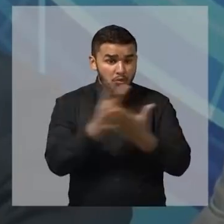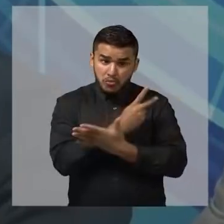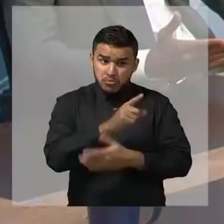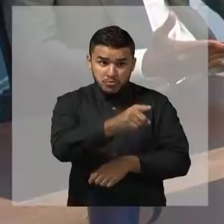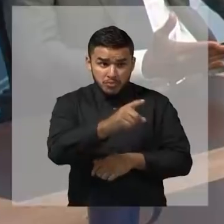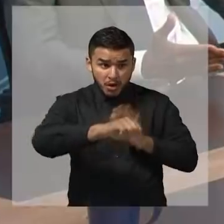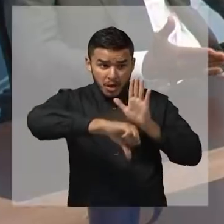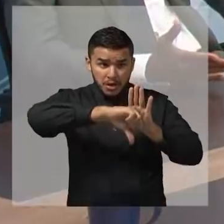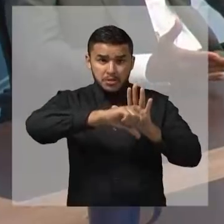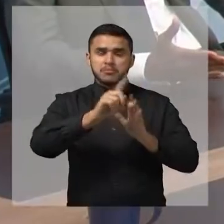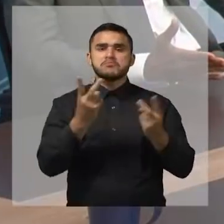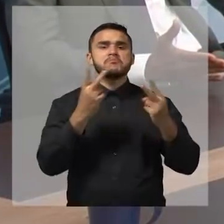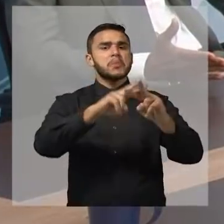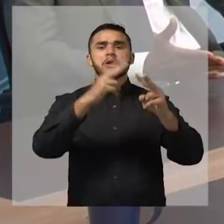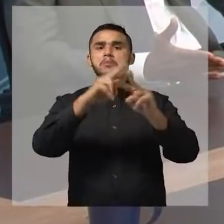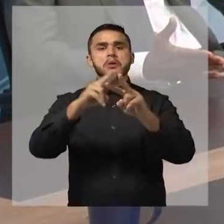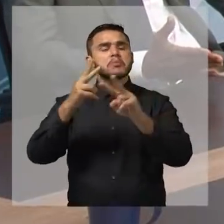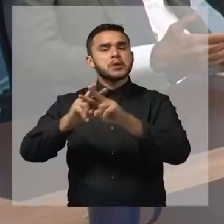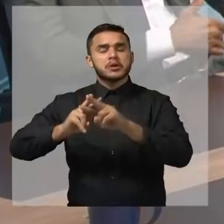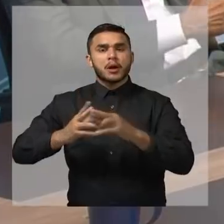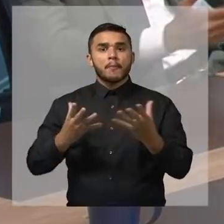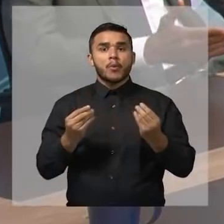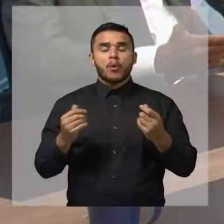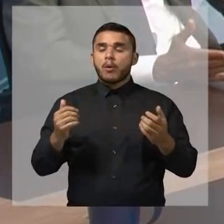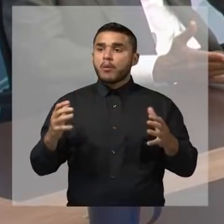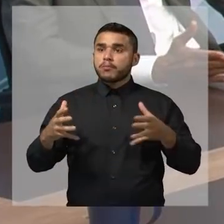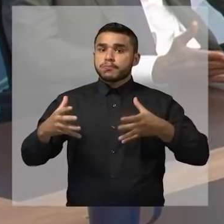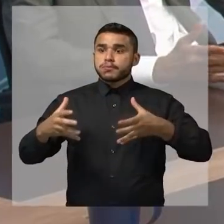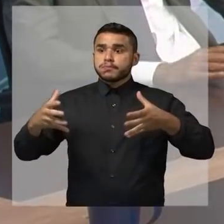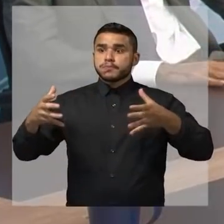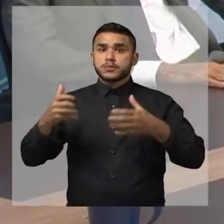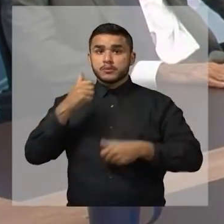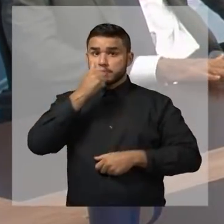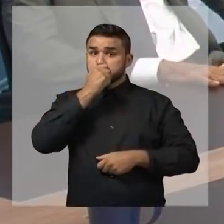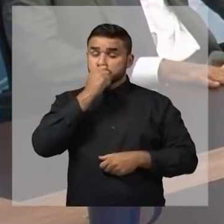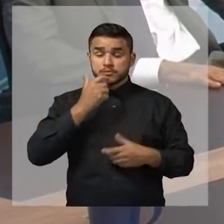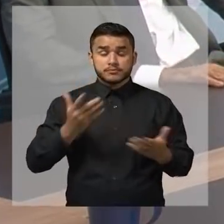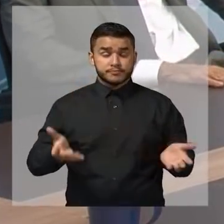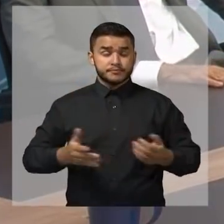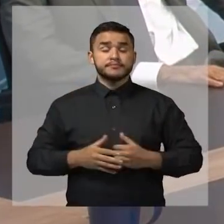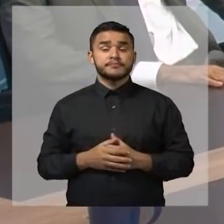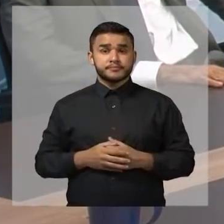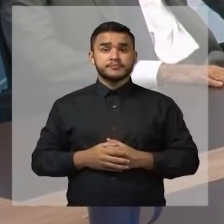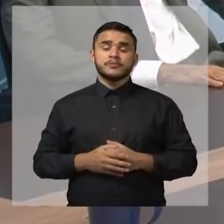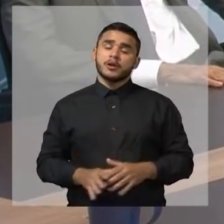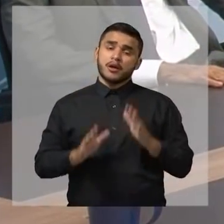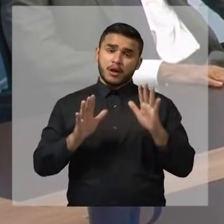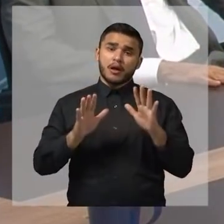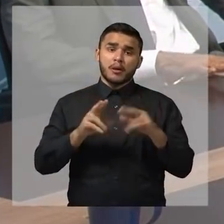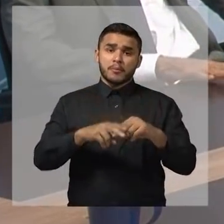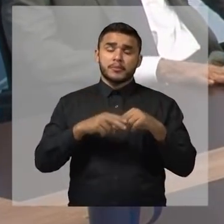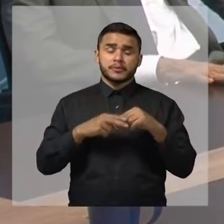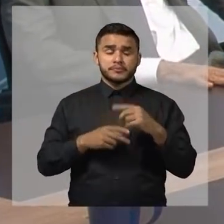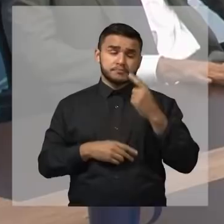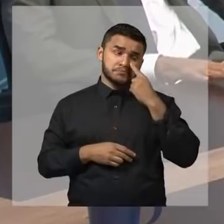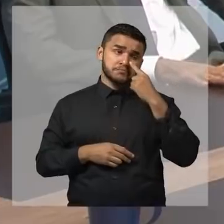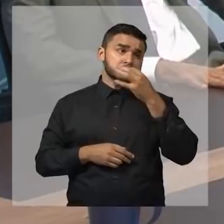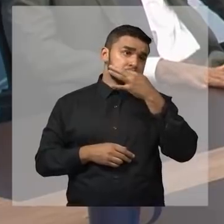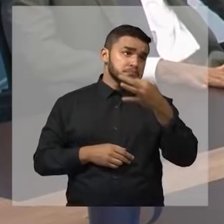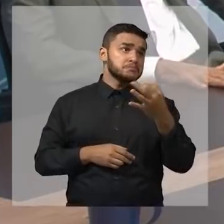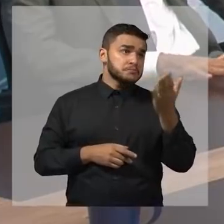ficam flexibilizando a legislação encarceradora e terminam desmoralizando a lei. Agora, tem um aspecto. Embora